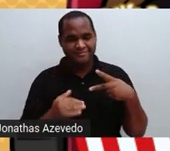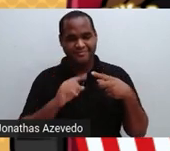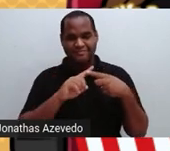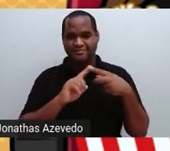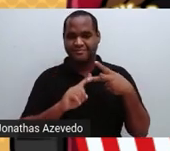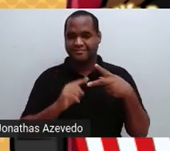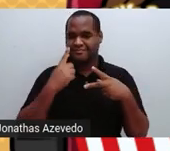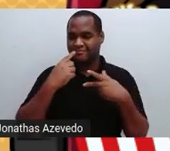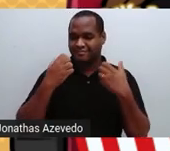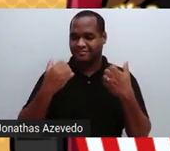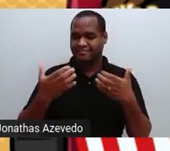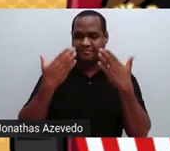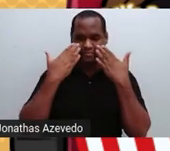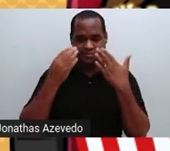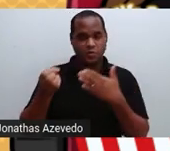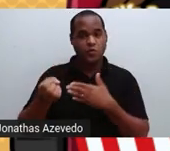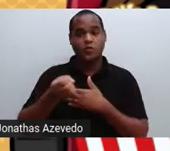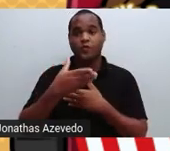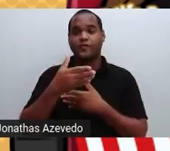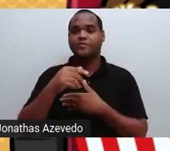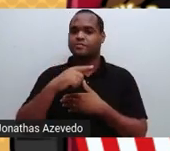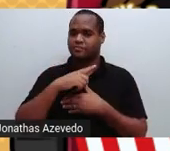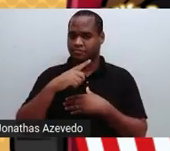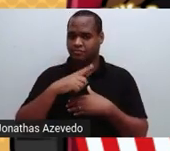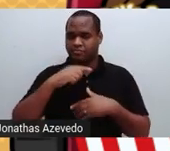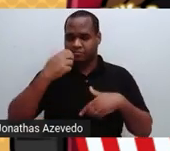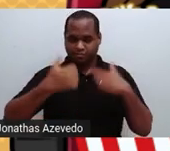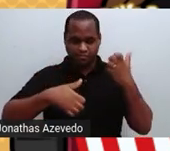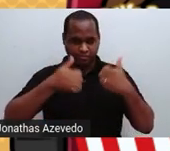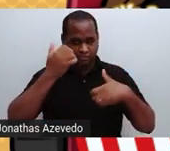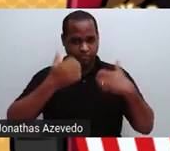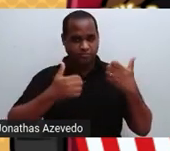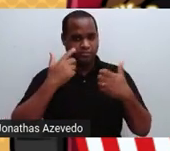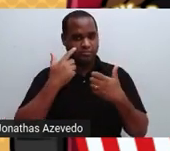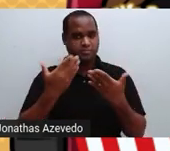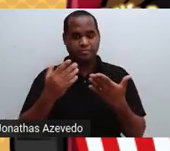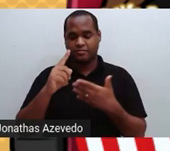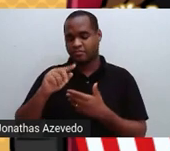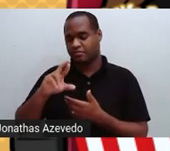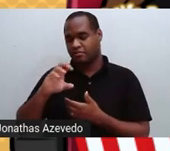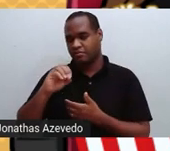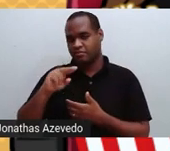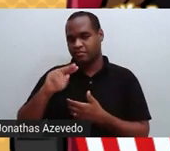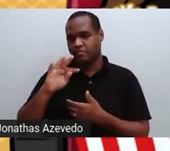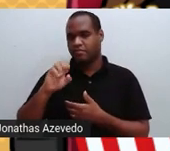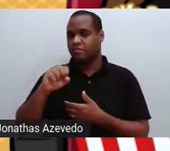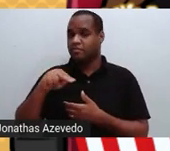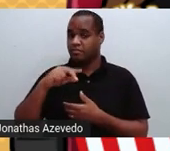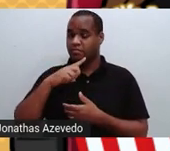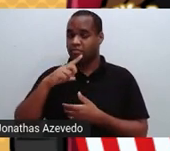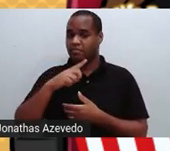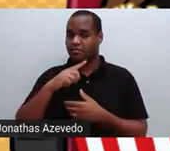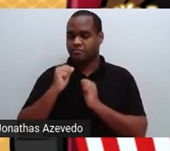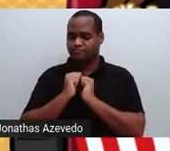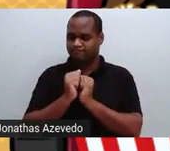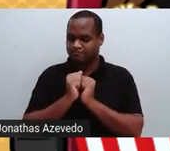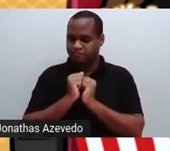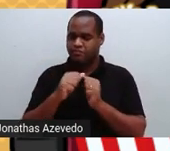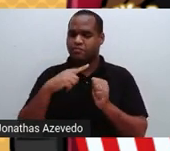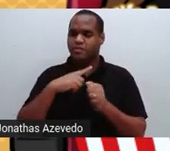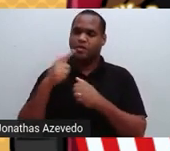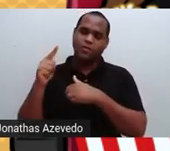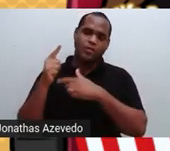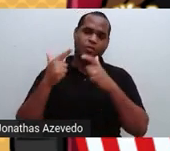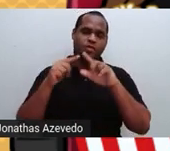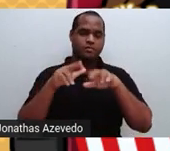apresentaram um novo modelo atômico. Em que os partículas chamadas prótons ficam no centro, juntamente com outras partículas